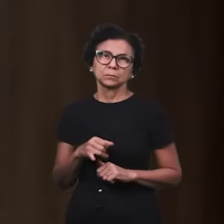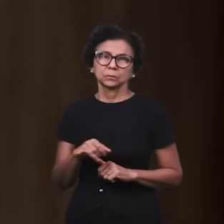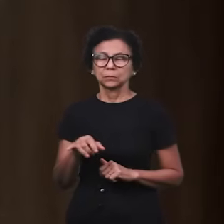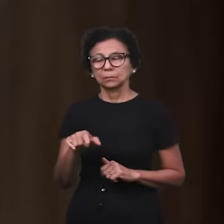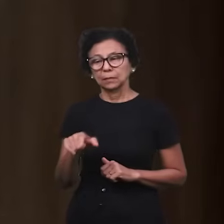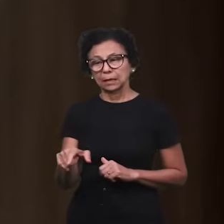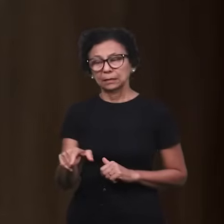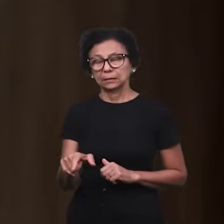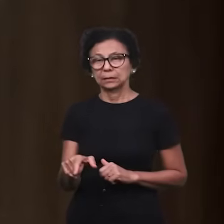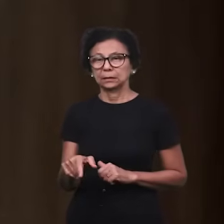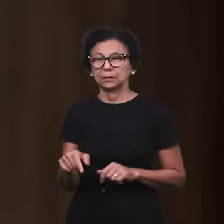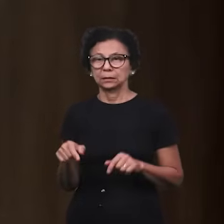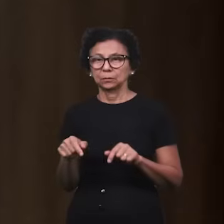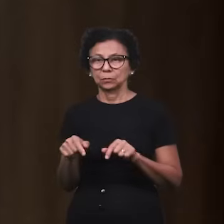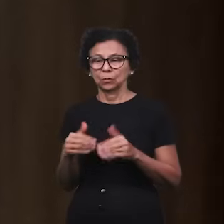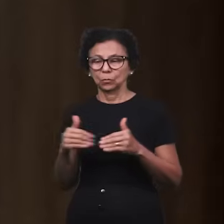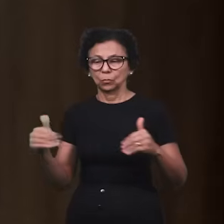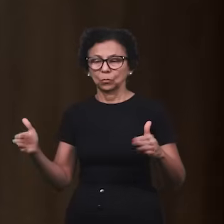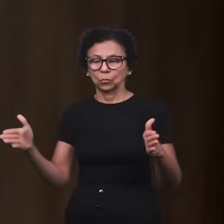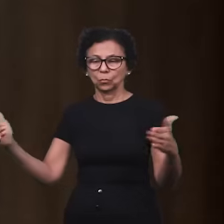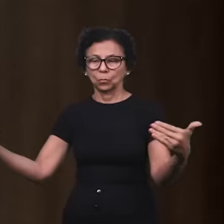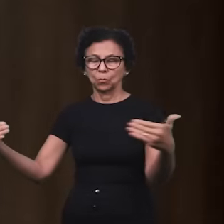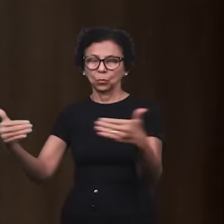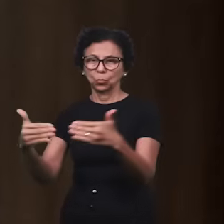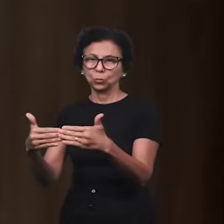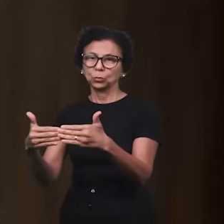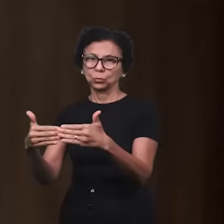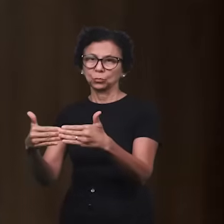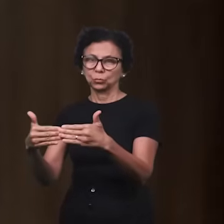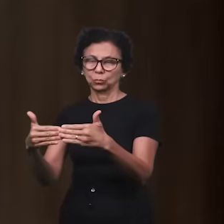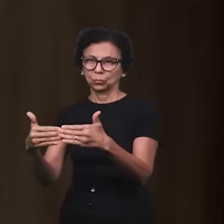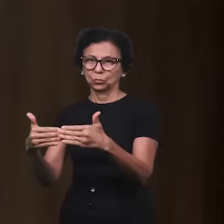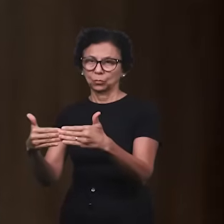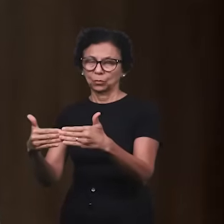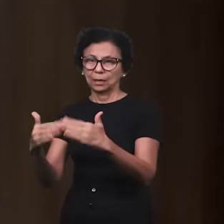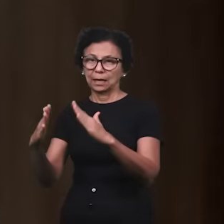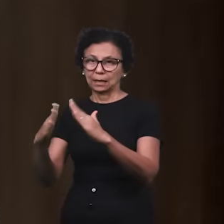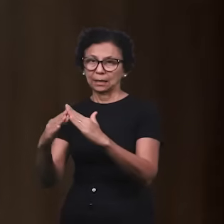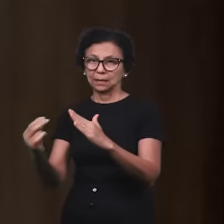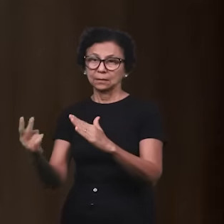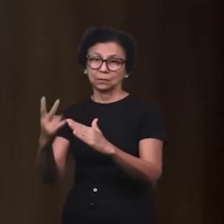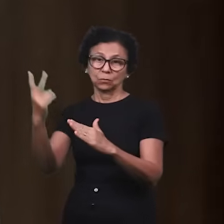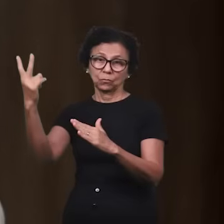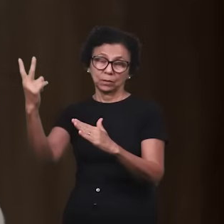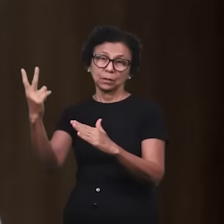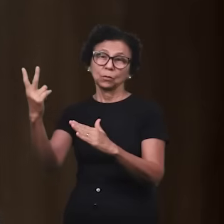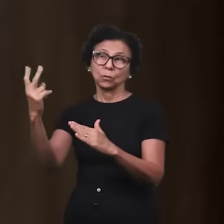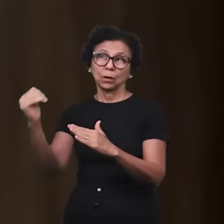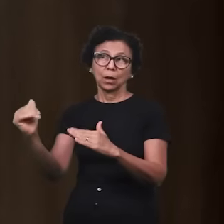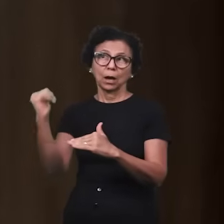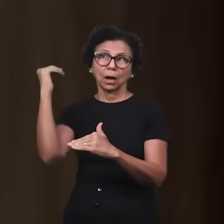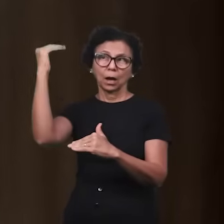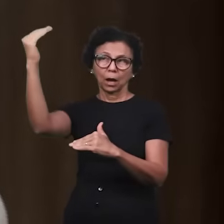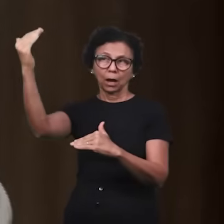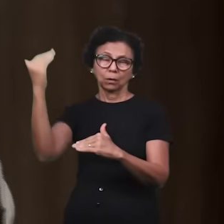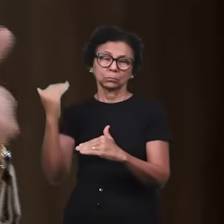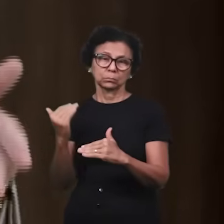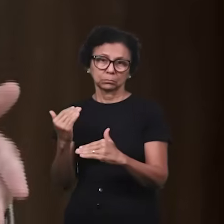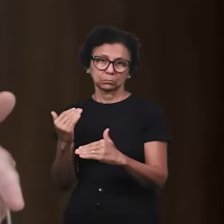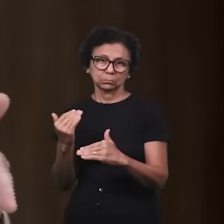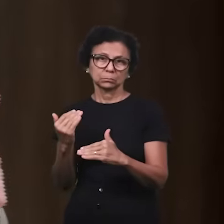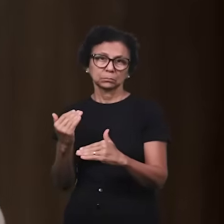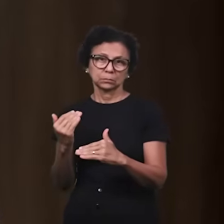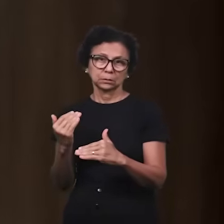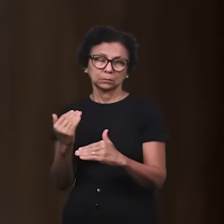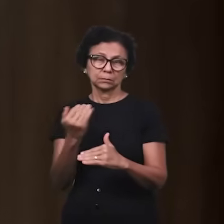numa aldeia, tinha um valor. E se fosse construir uma casa, comprar, adquirir uma casa, construir, teria um outro